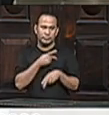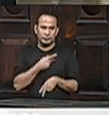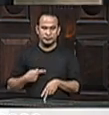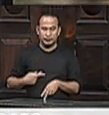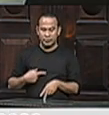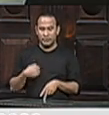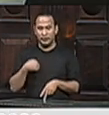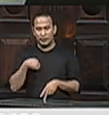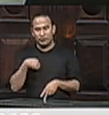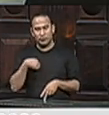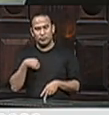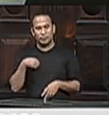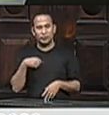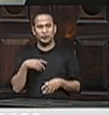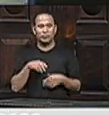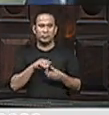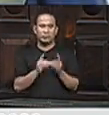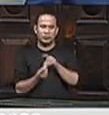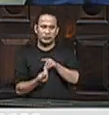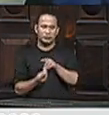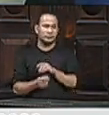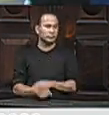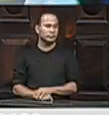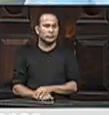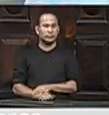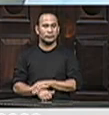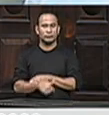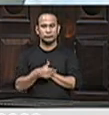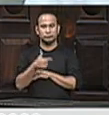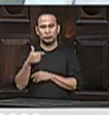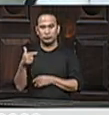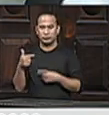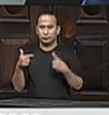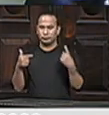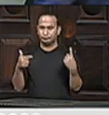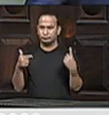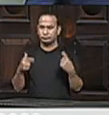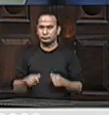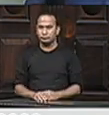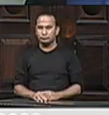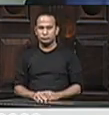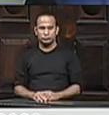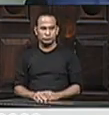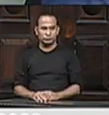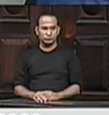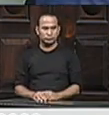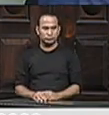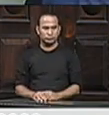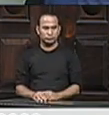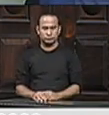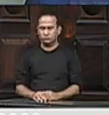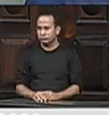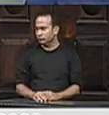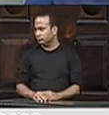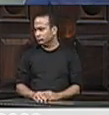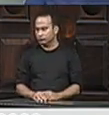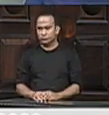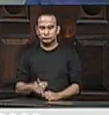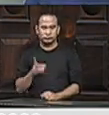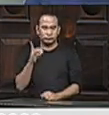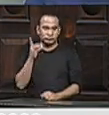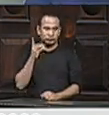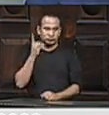Assembleia Legislativa nesse Conselho deve ser o presidente da Comissão Permanente de Trabalho e a Seguridade Social da Assembleia Legislativa. Por